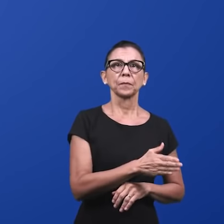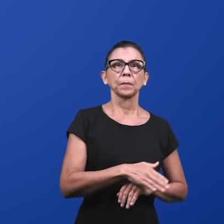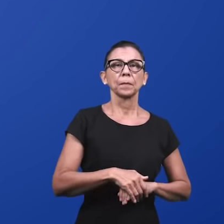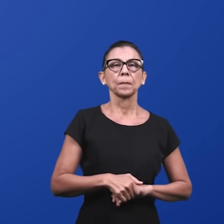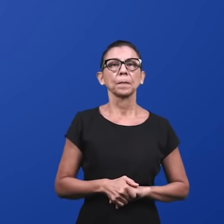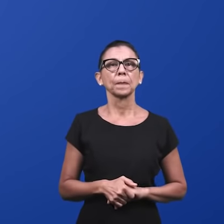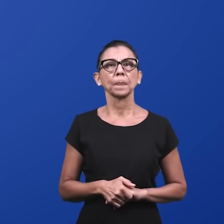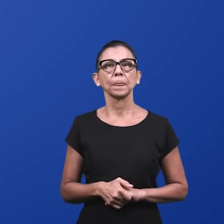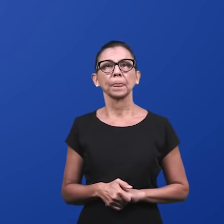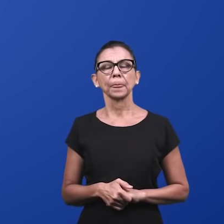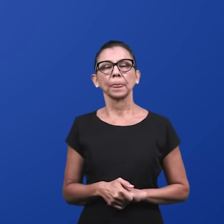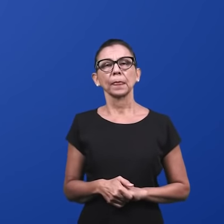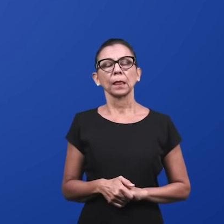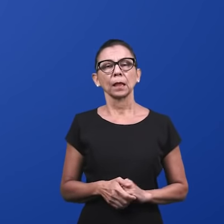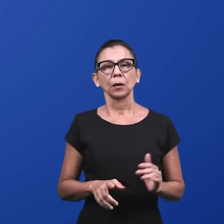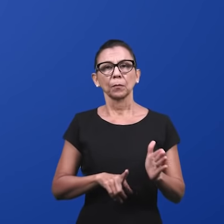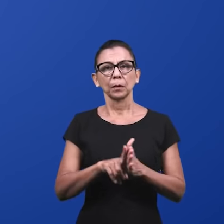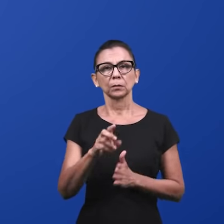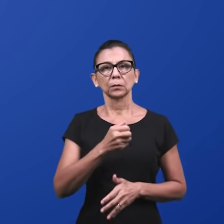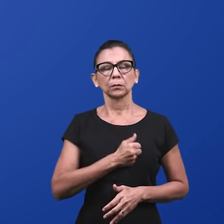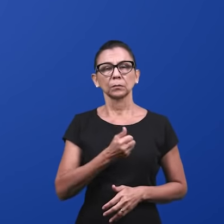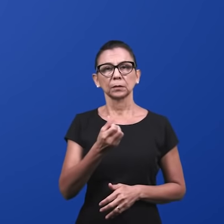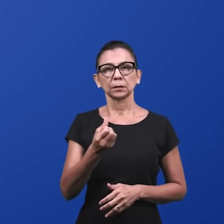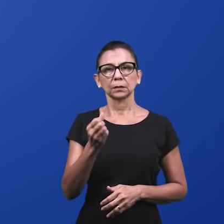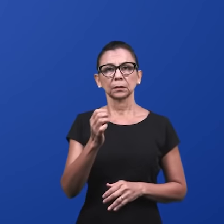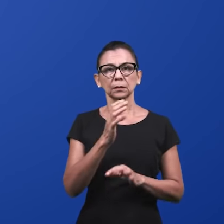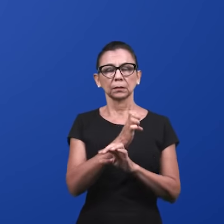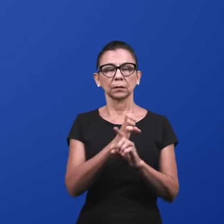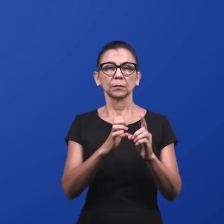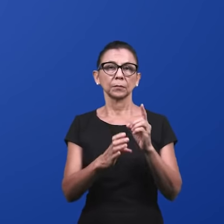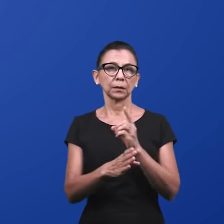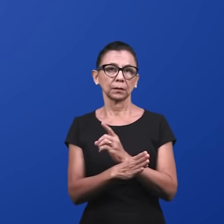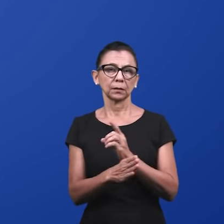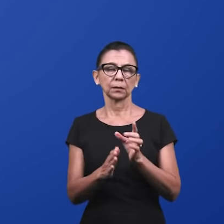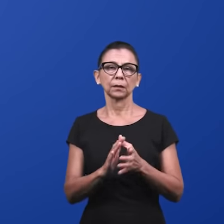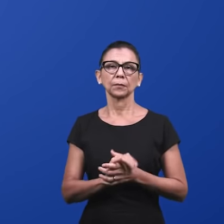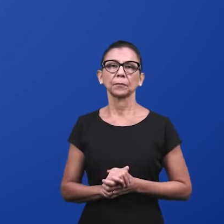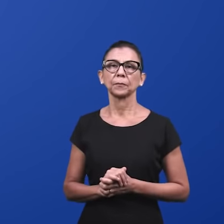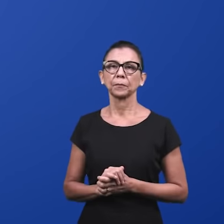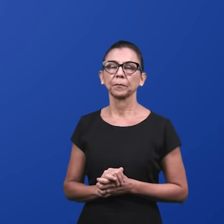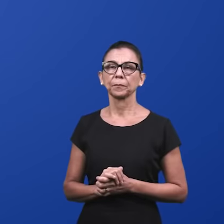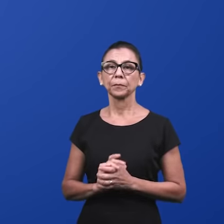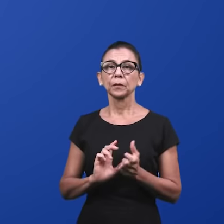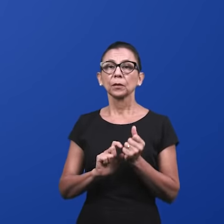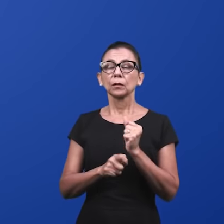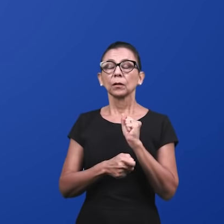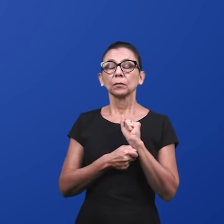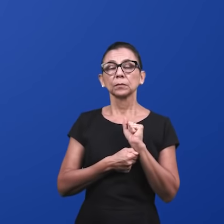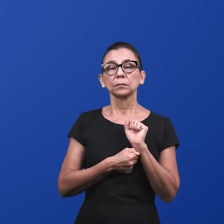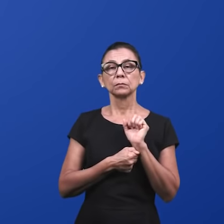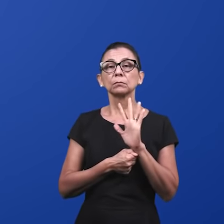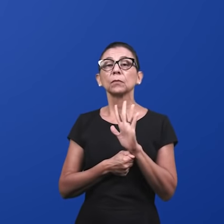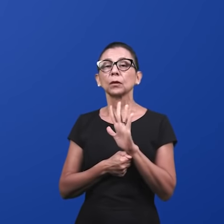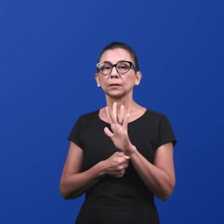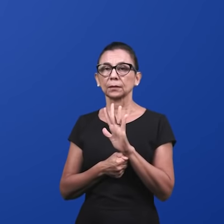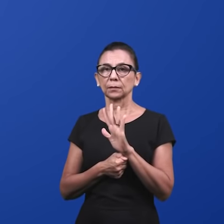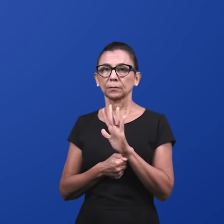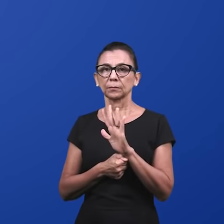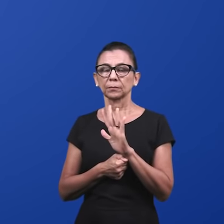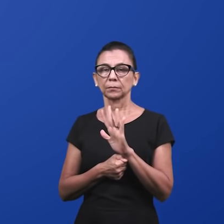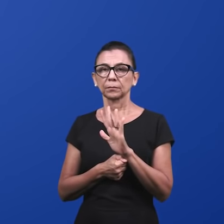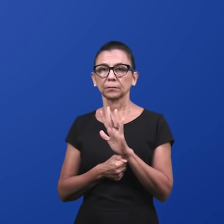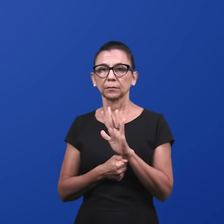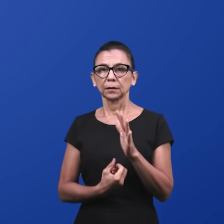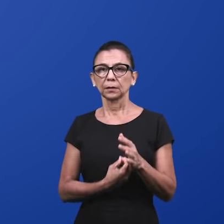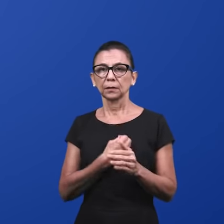Irei responder a pergunta de número 6 da Escola Bíblica Dominical. Como se revela o mistério na vida do crente?